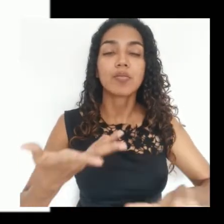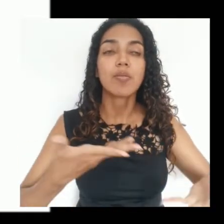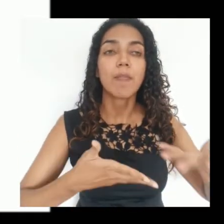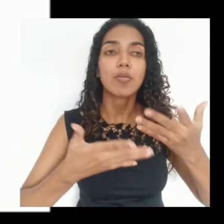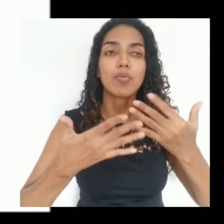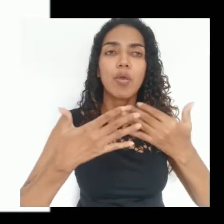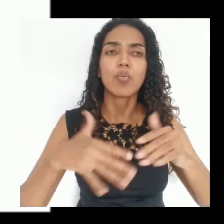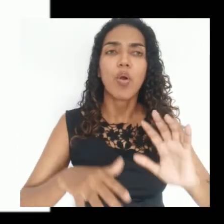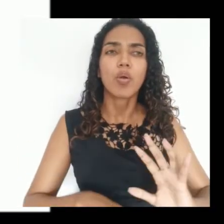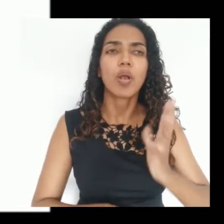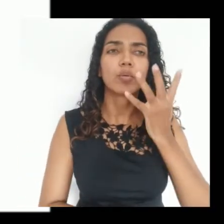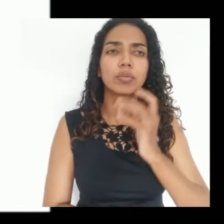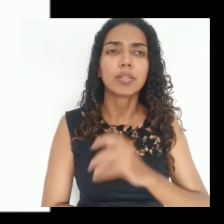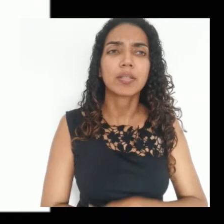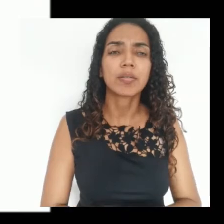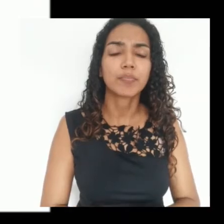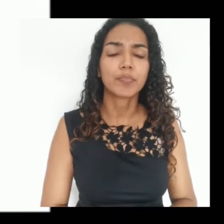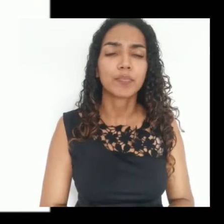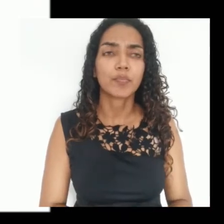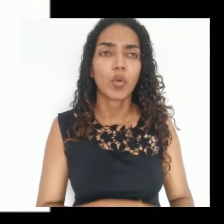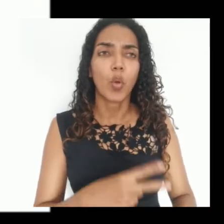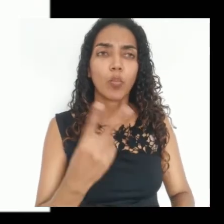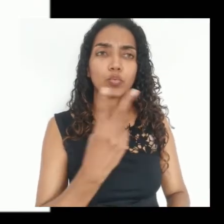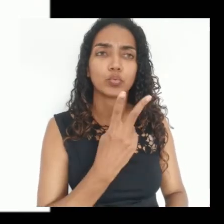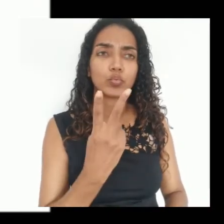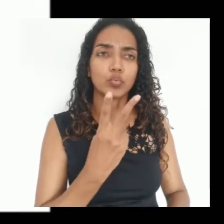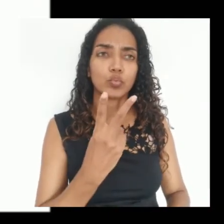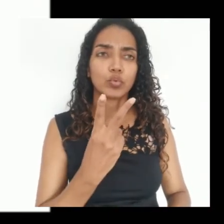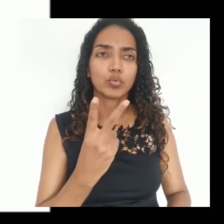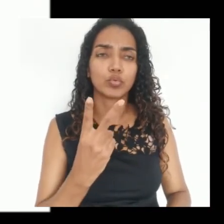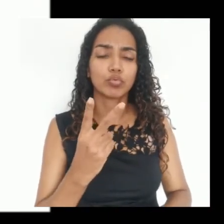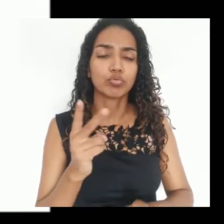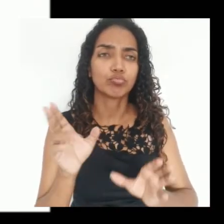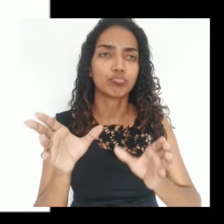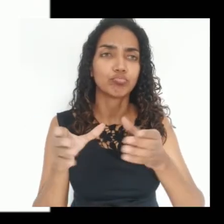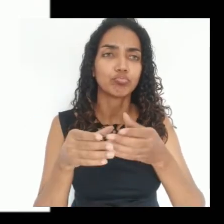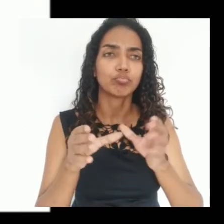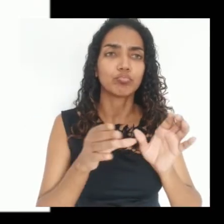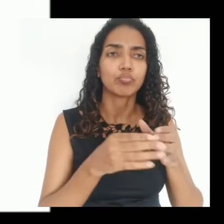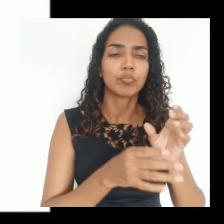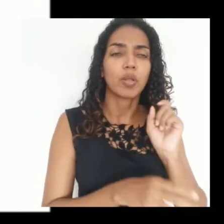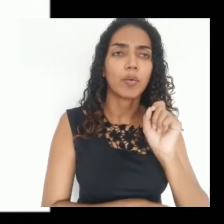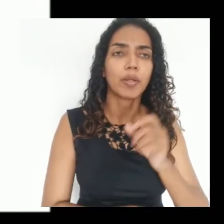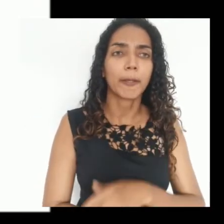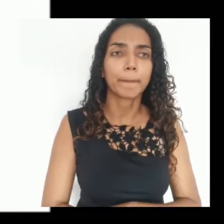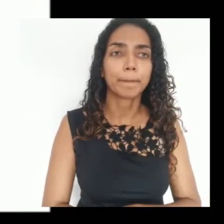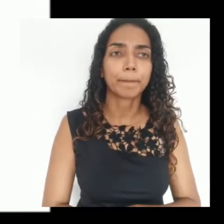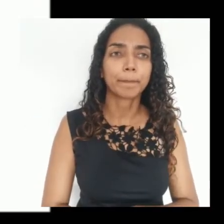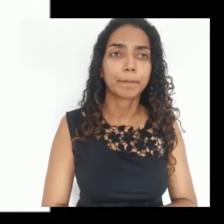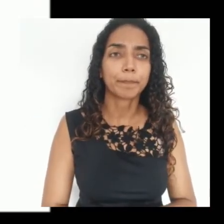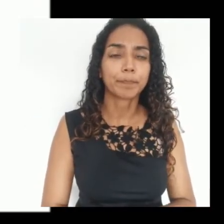duas entidades que formam uma associação de composição é, por exemplo, funcionário e